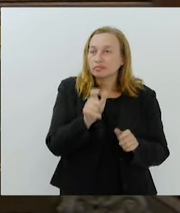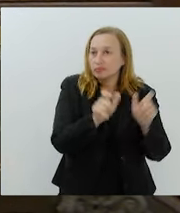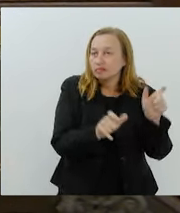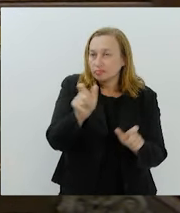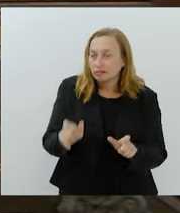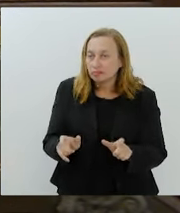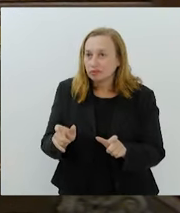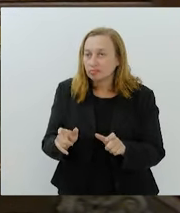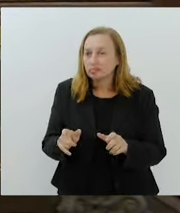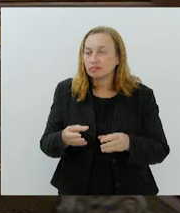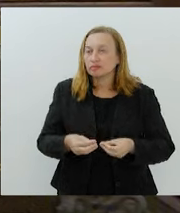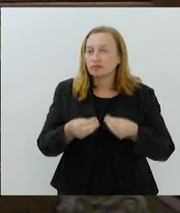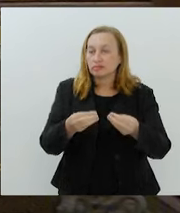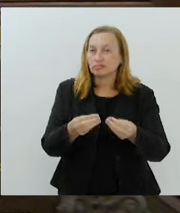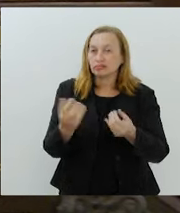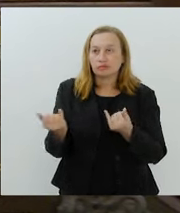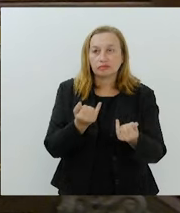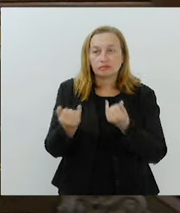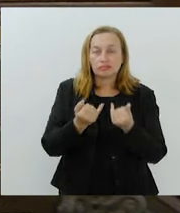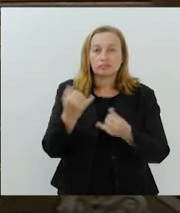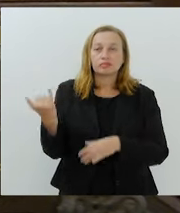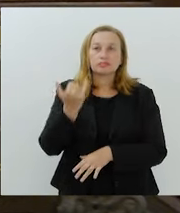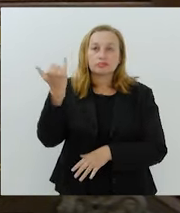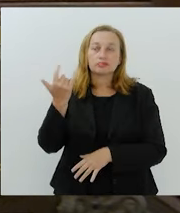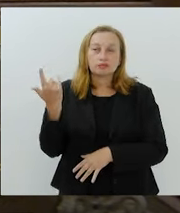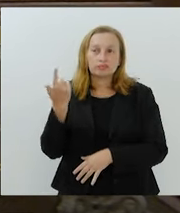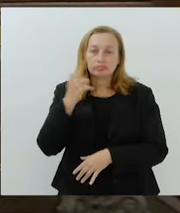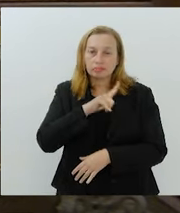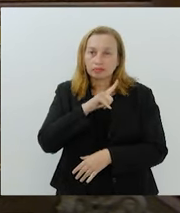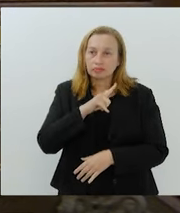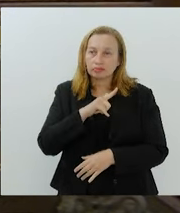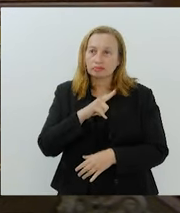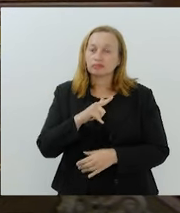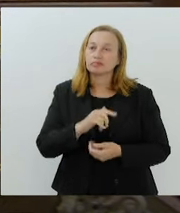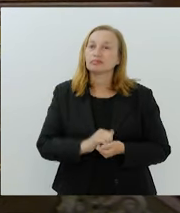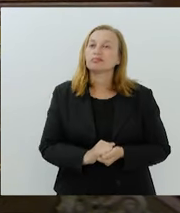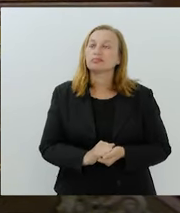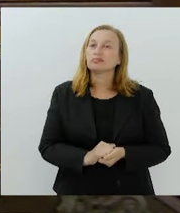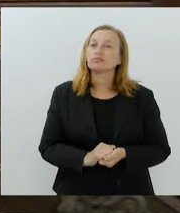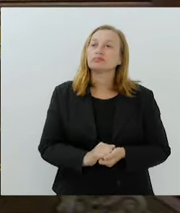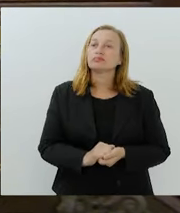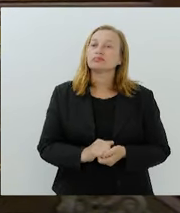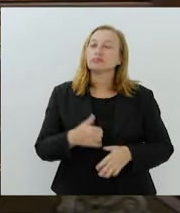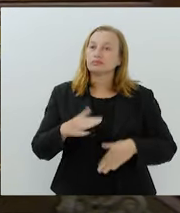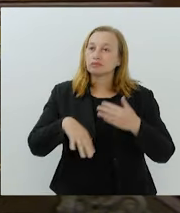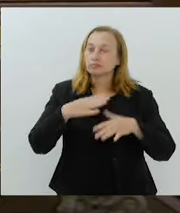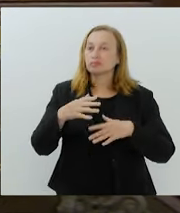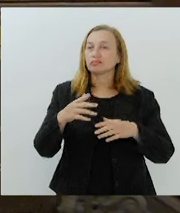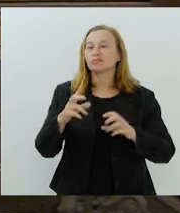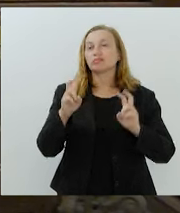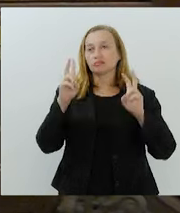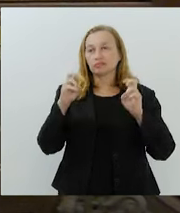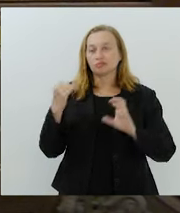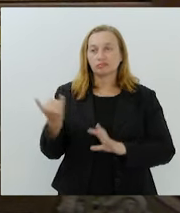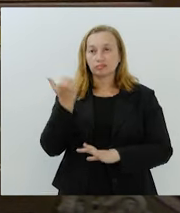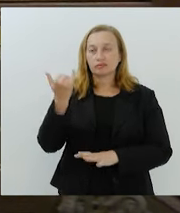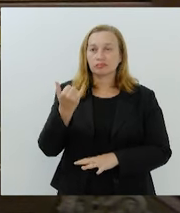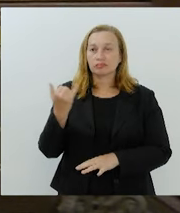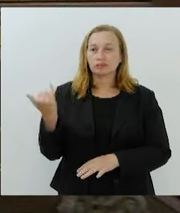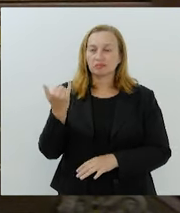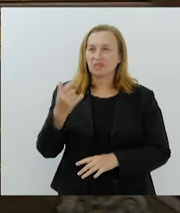deram as informações importantes para a gente conseguir tangibilizar um assunto relevante. Eu não vou me